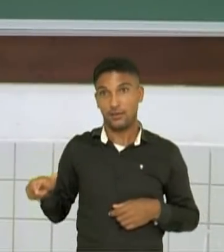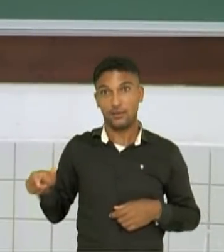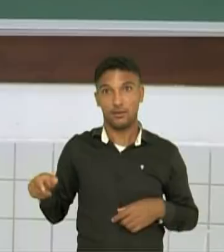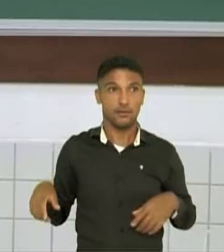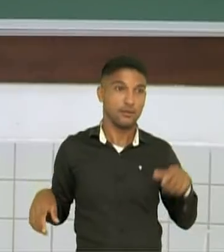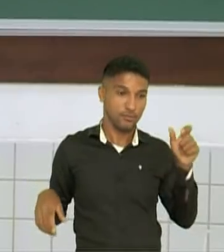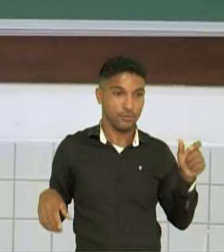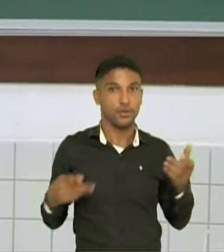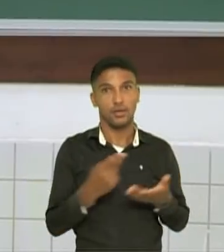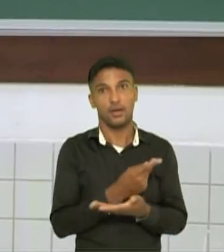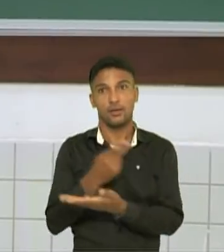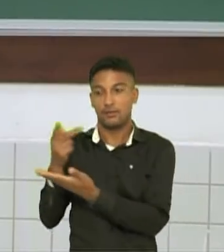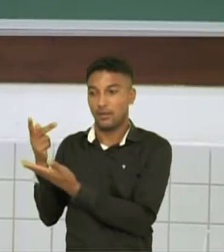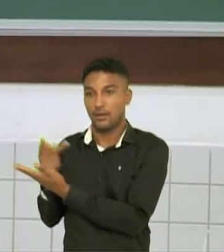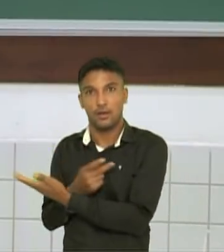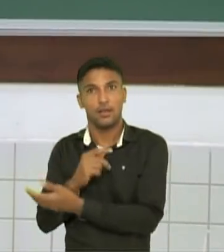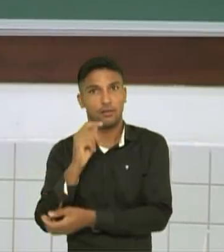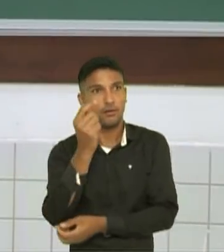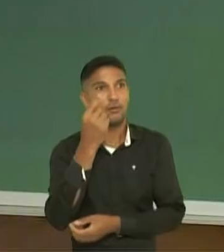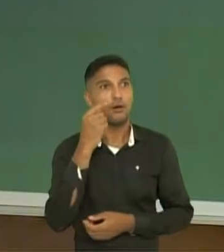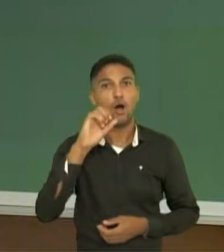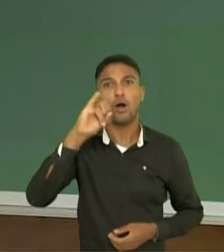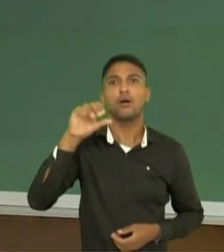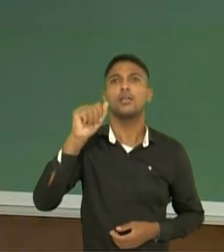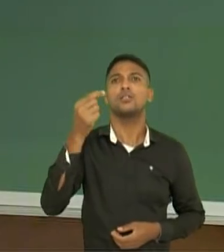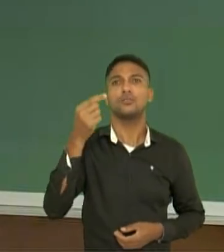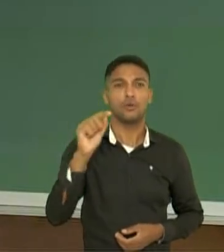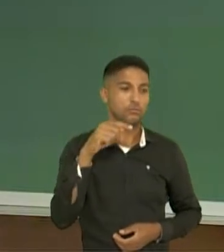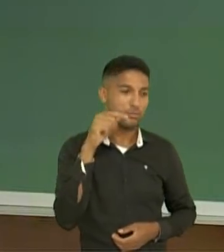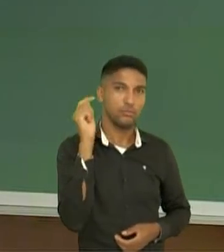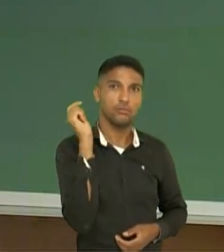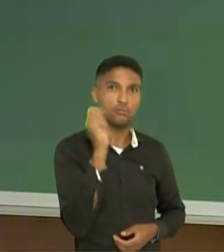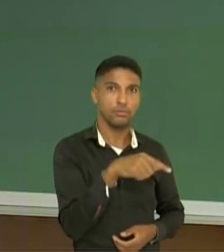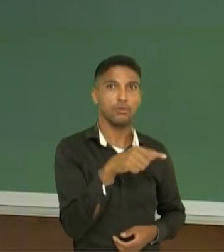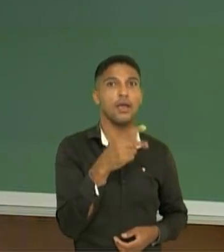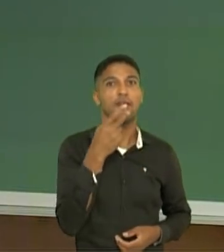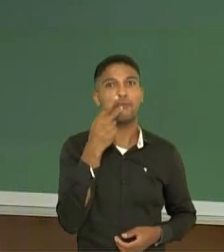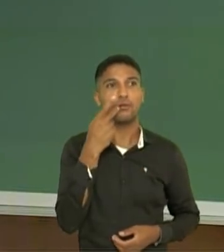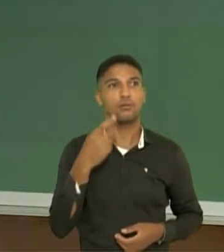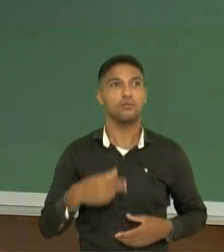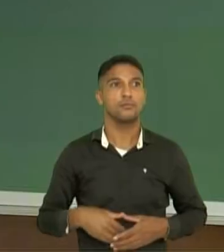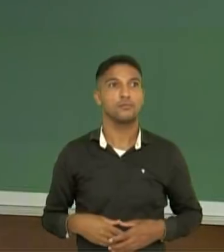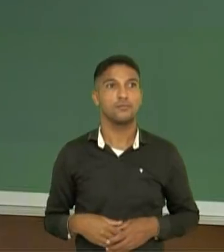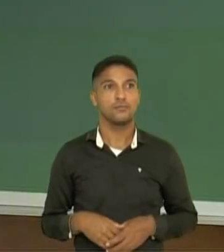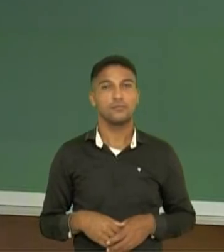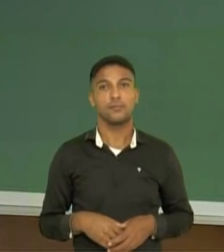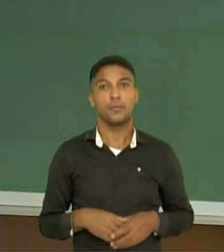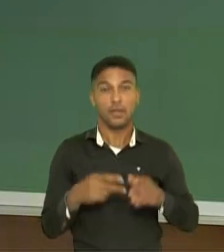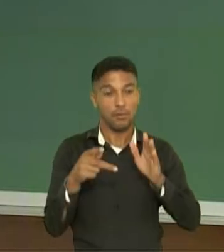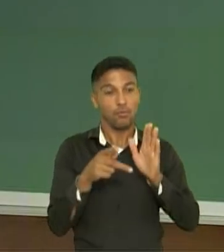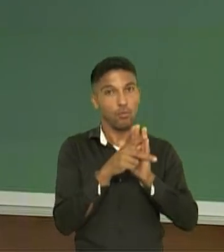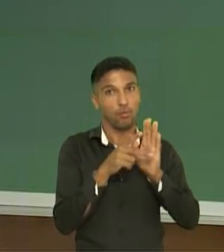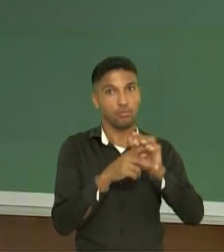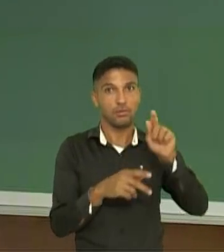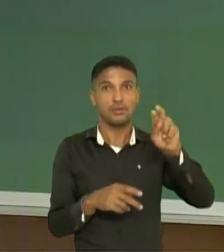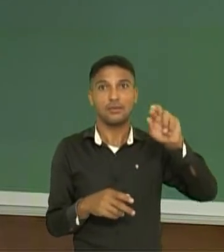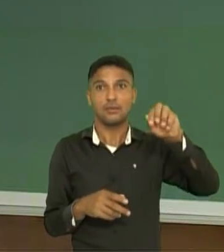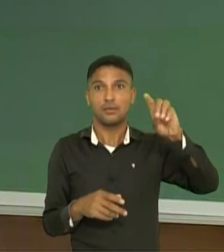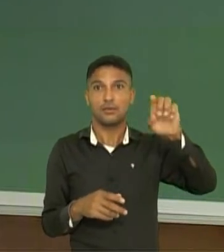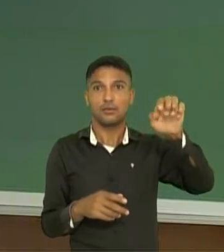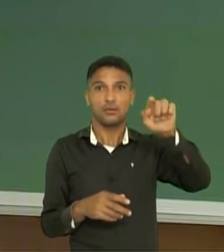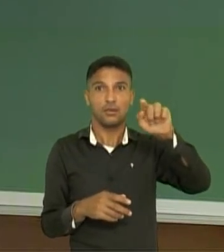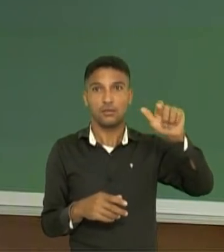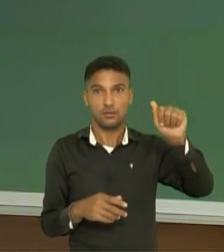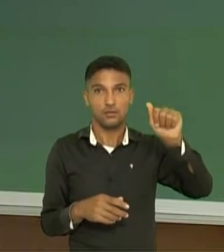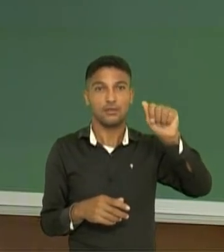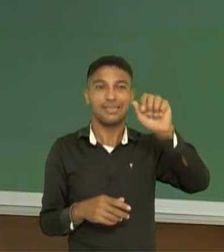Mas essa questão é bastante interessante. Veja o que o Joãozinho fala. Ele fala assim, as grandezas escalares possuem apenas valores numéricos. Já as grandezas vetoriais, além do